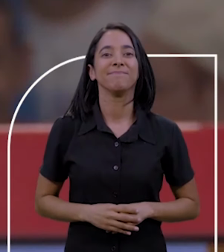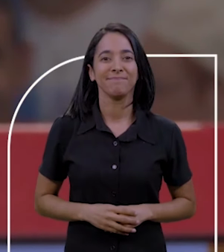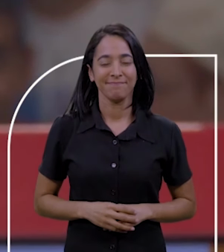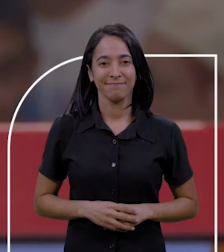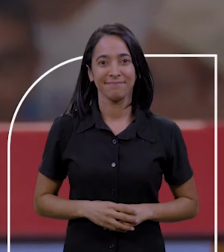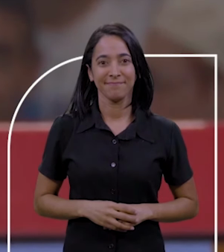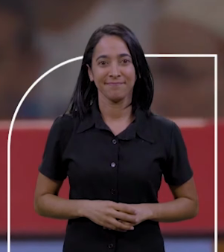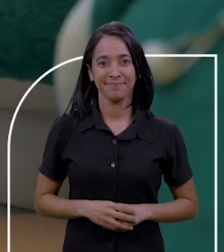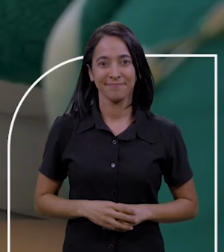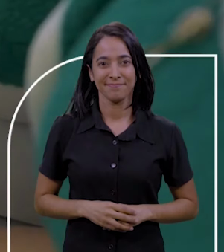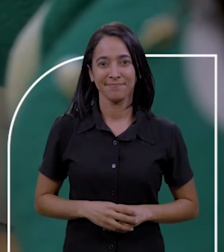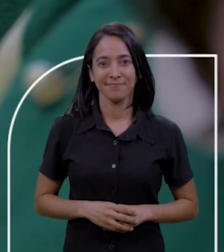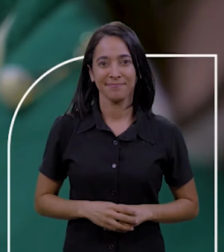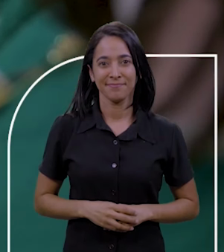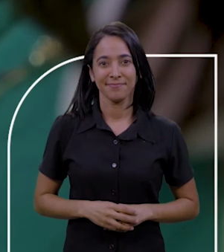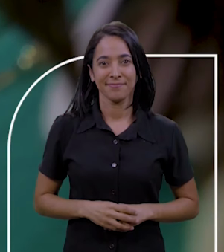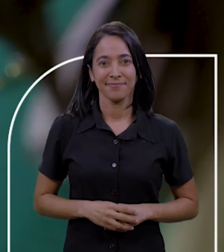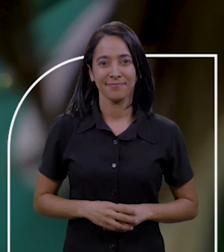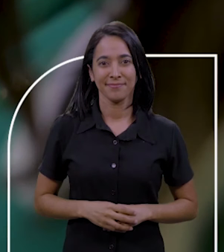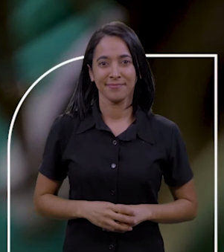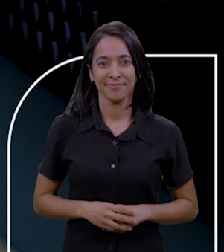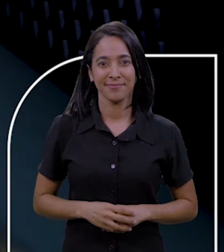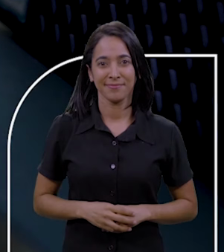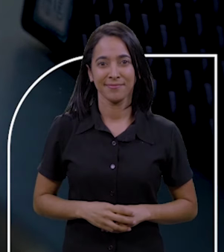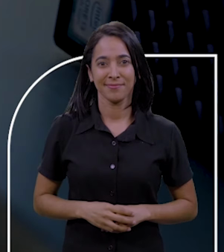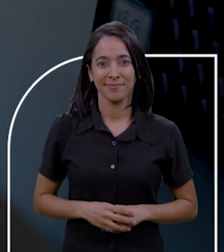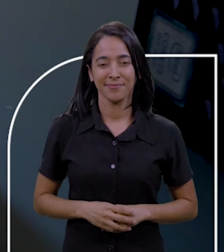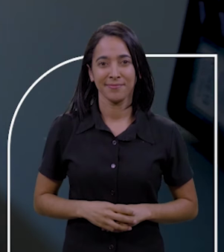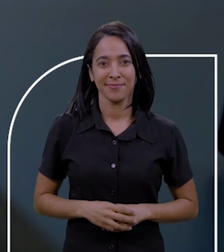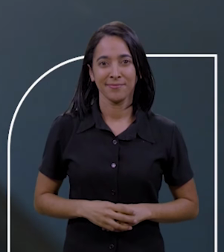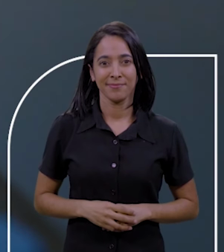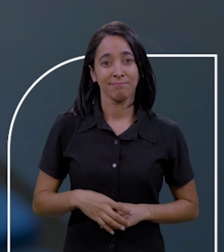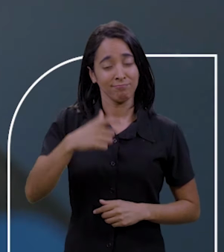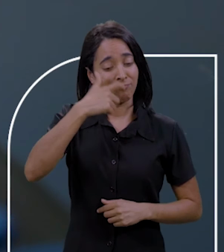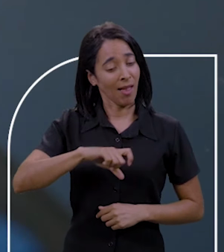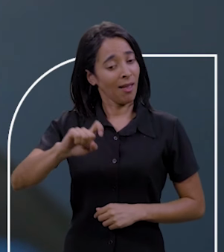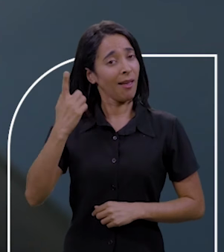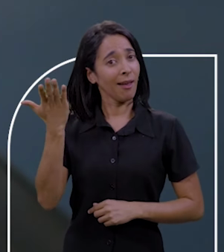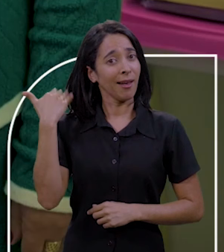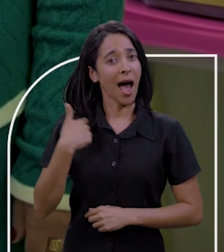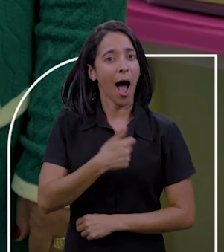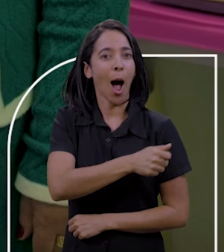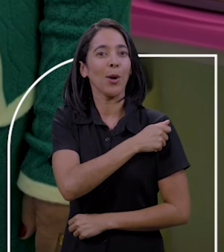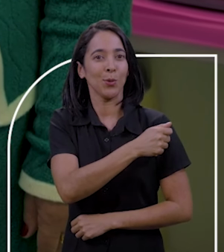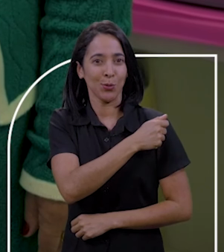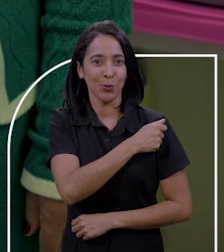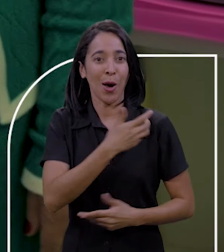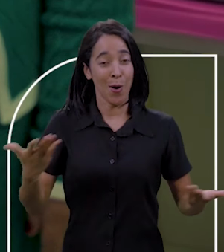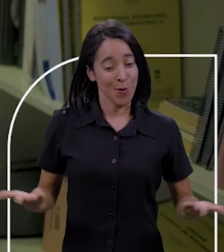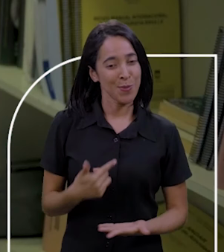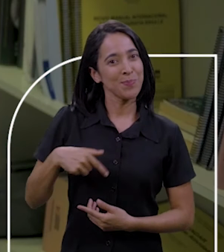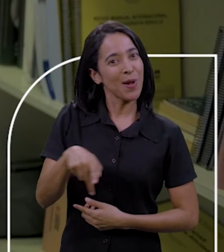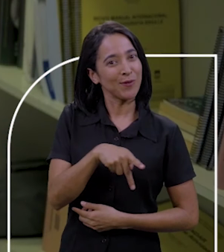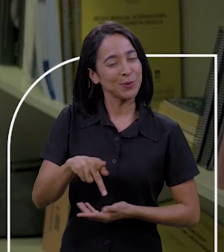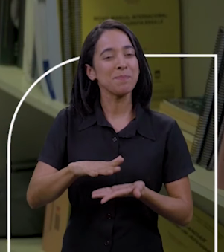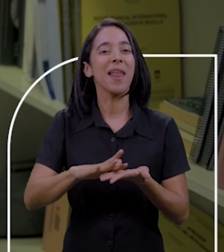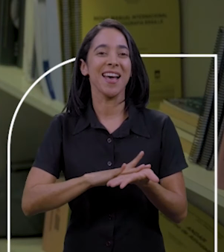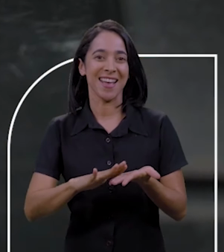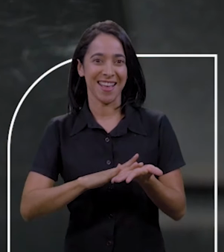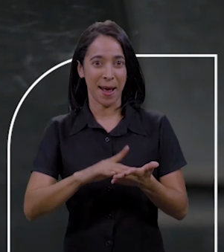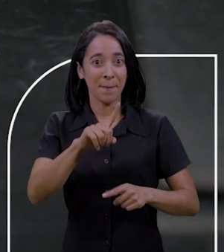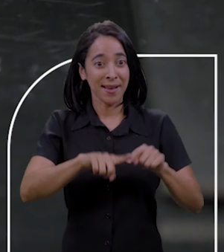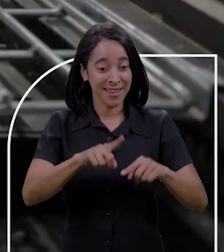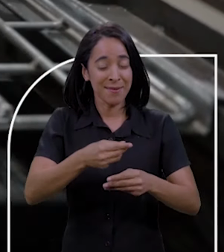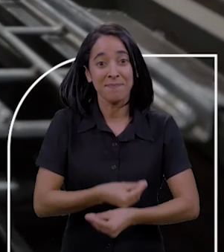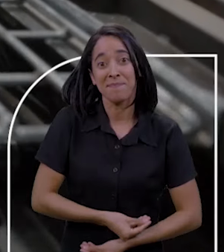nas Paralimpíadas. Mulher utilizando em linha Braille. Sou ex-aluna. Geni Abreu. E hoje professora do sistema Braille.